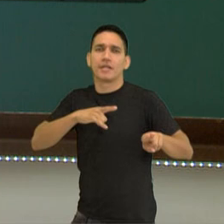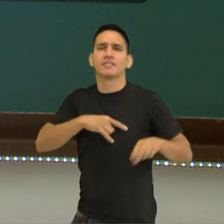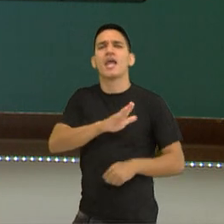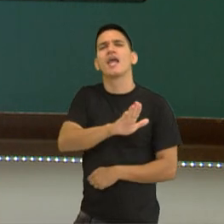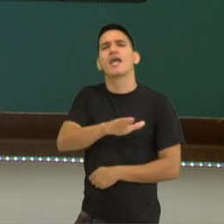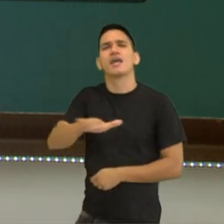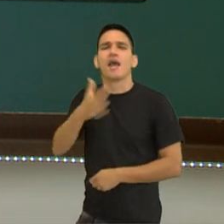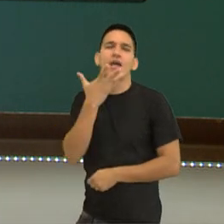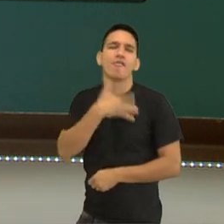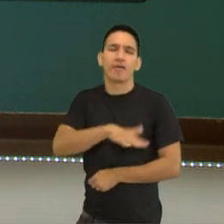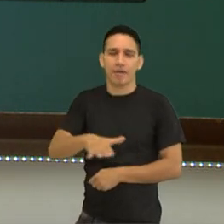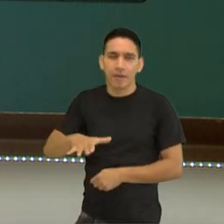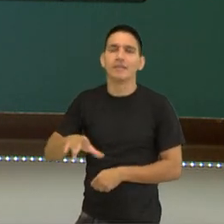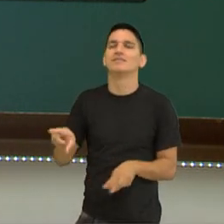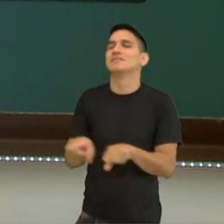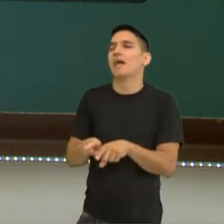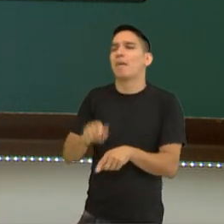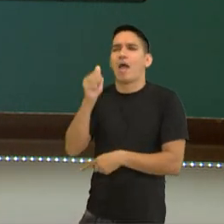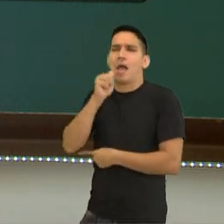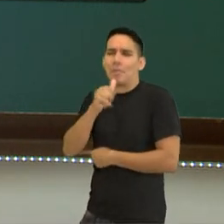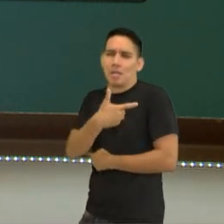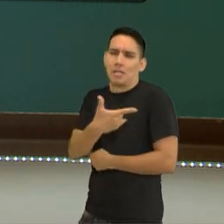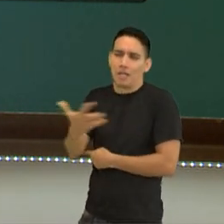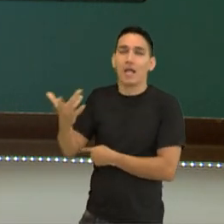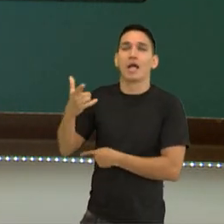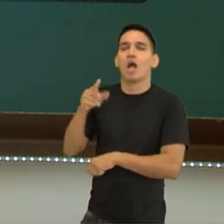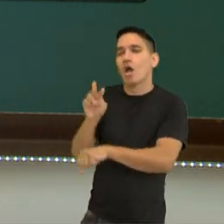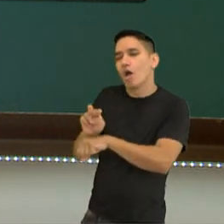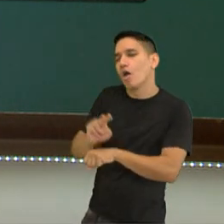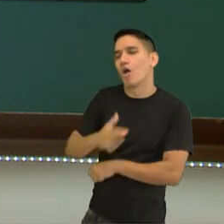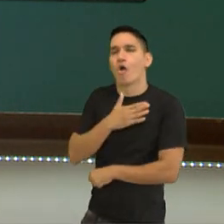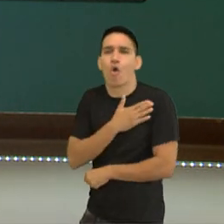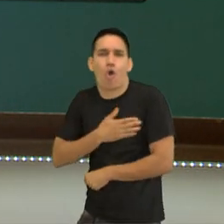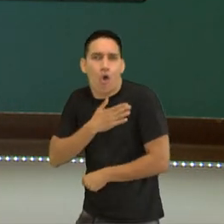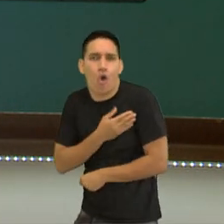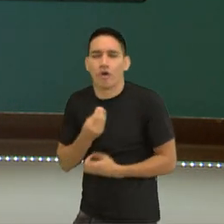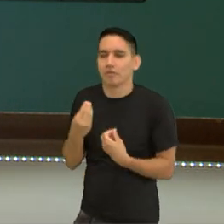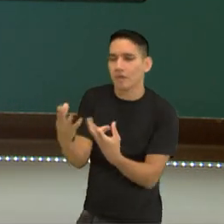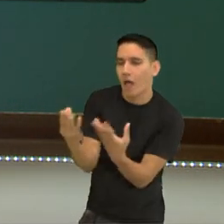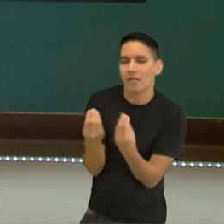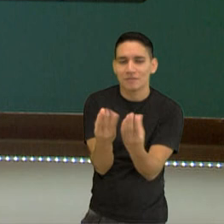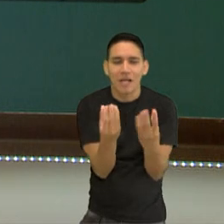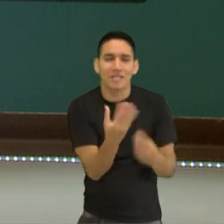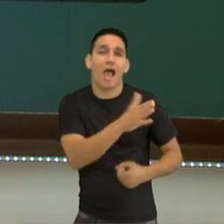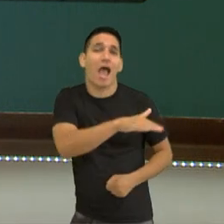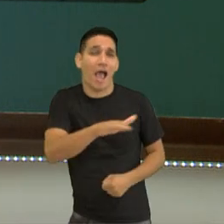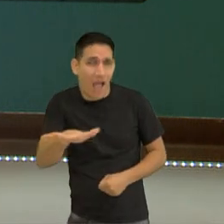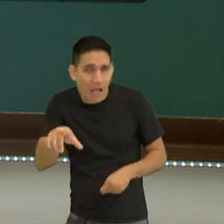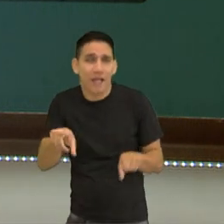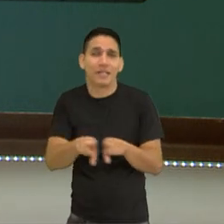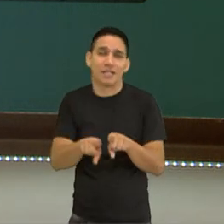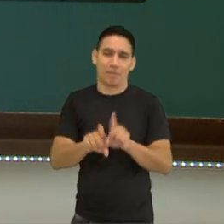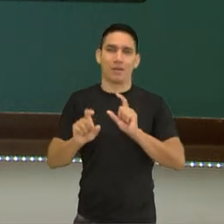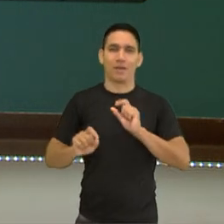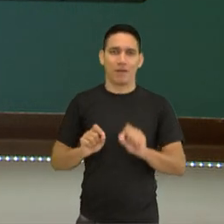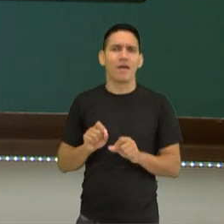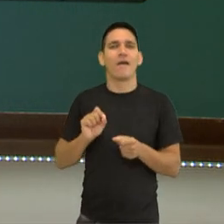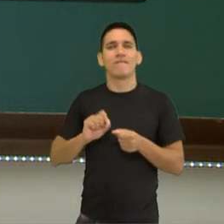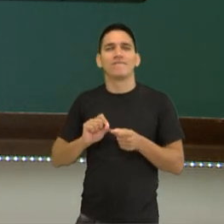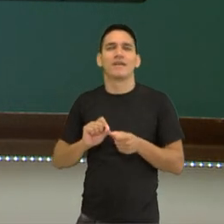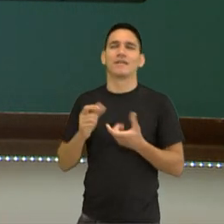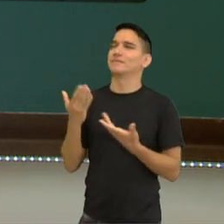criança. E as menininhas, ele gostava de fazer música para as criançadas lá. E